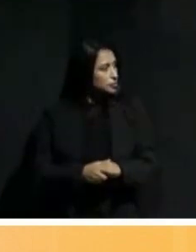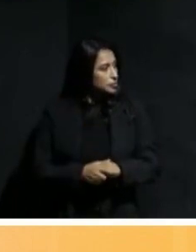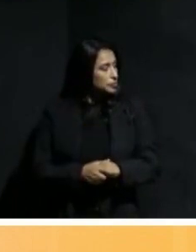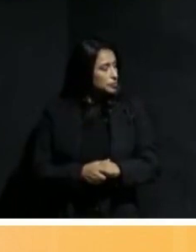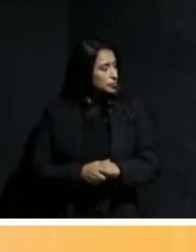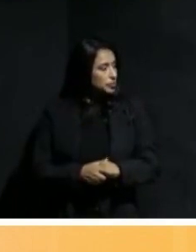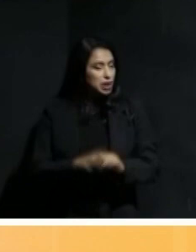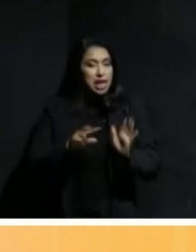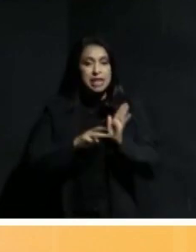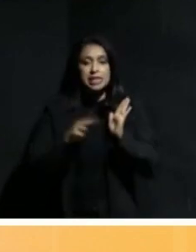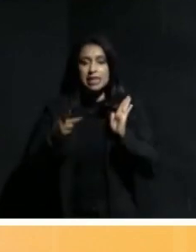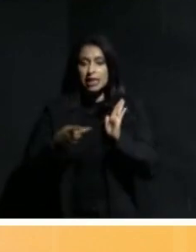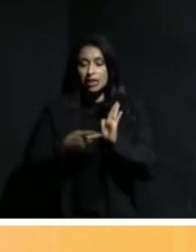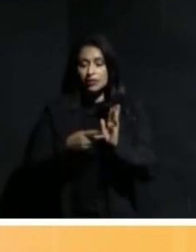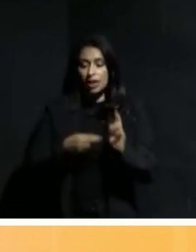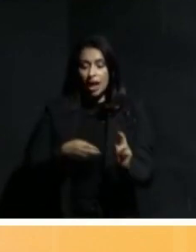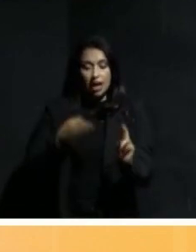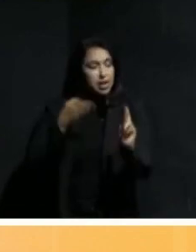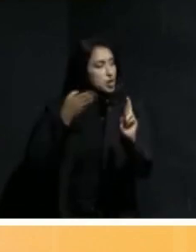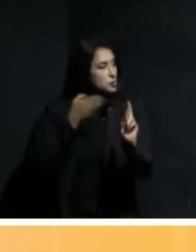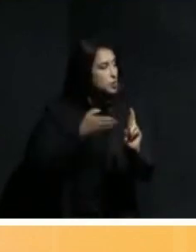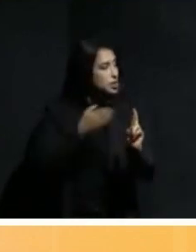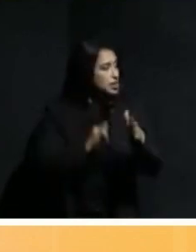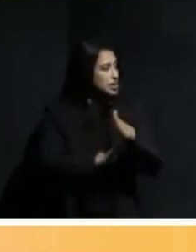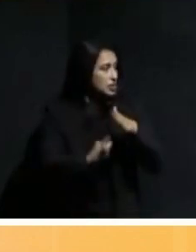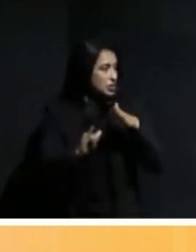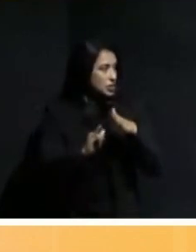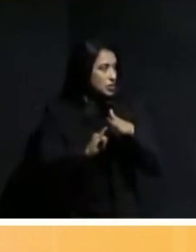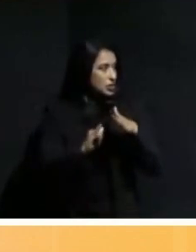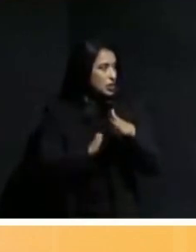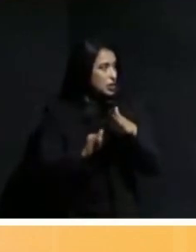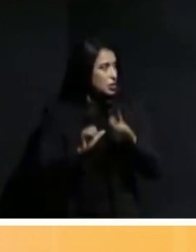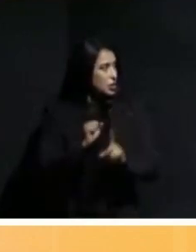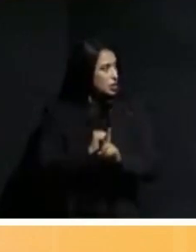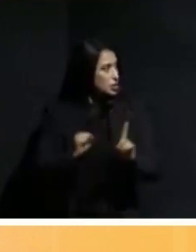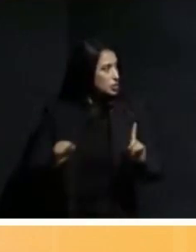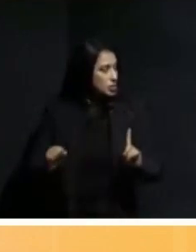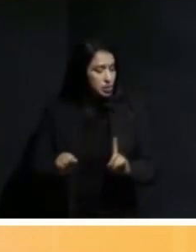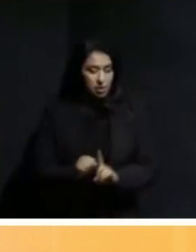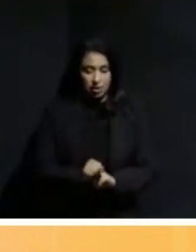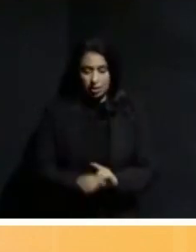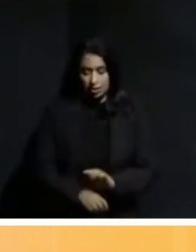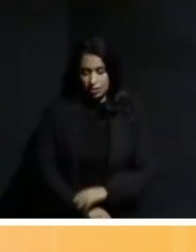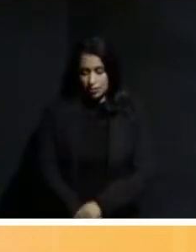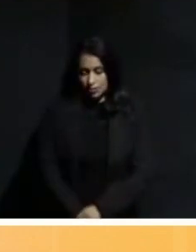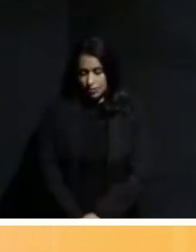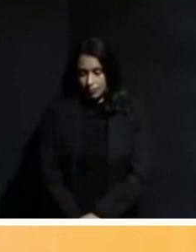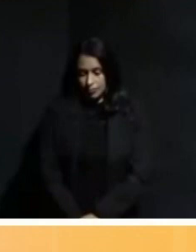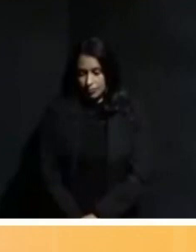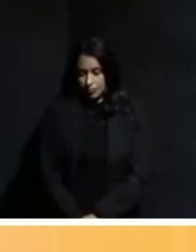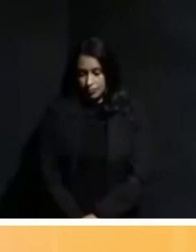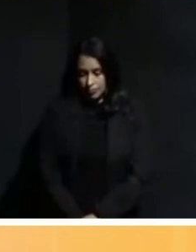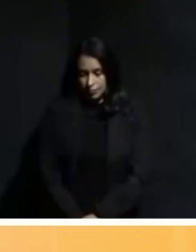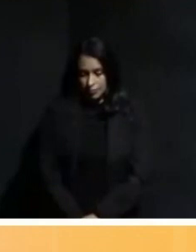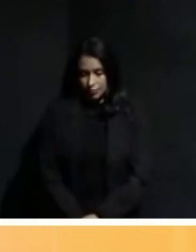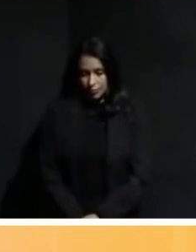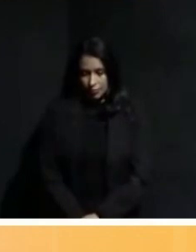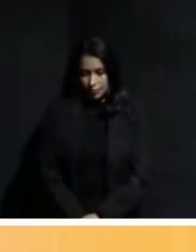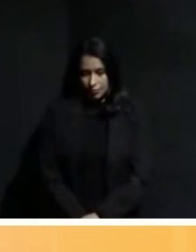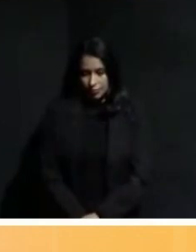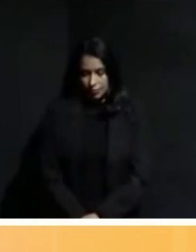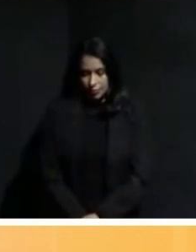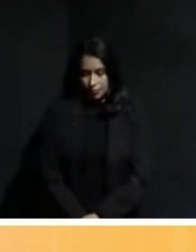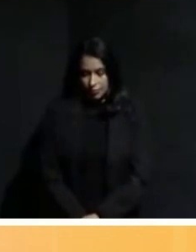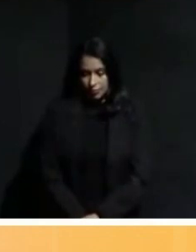indicação política de Carlos Vieira para assumir a presidência da Caixa Econômica Federal. A gente sabe que para acomodar